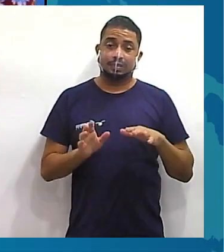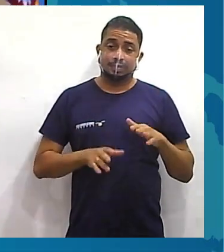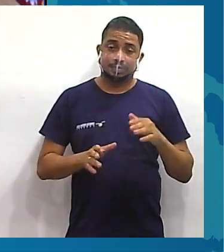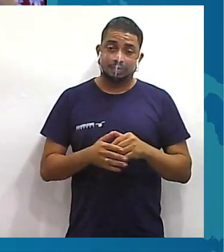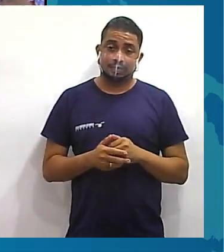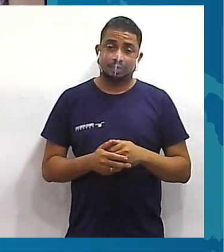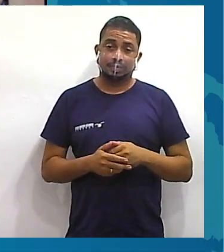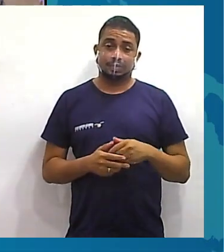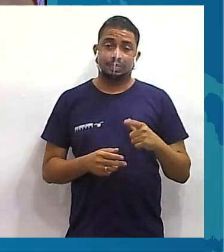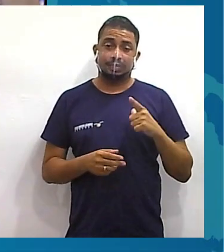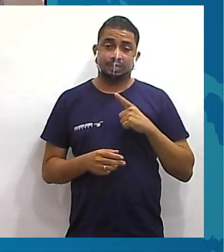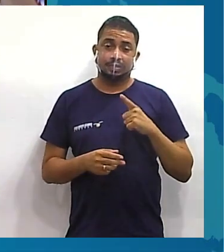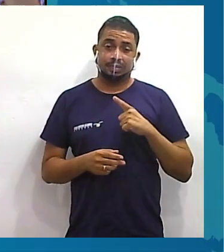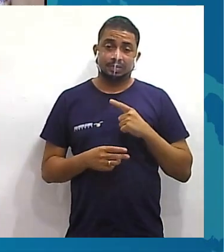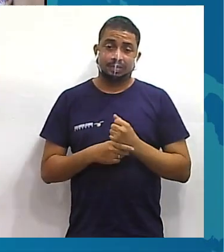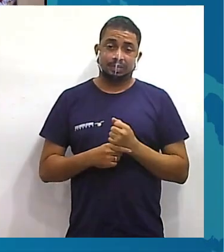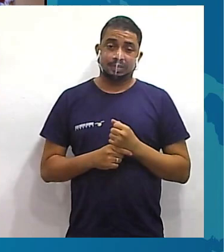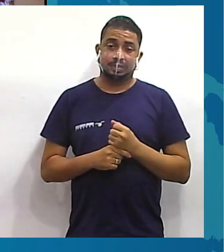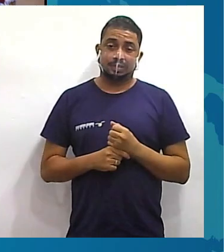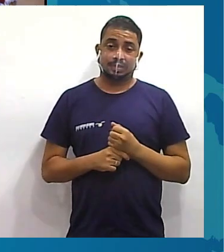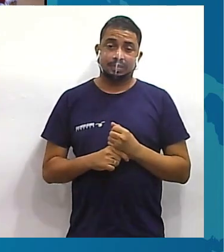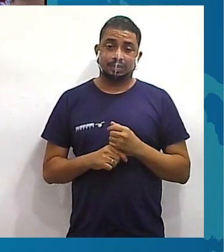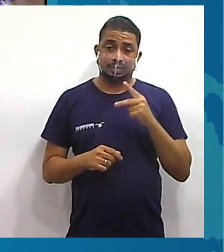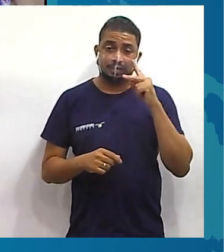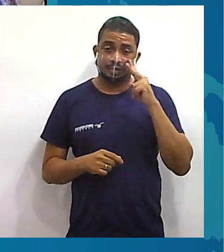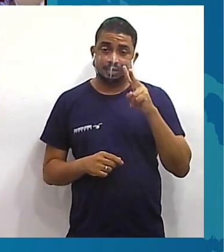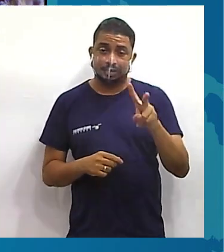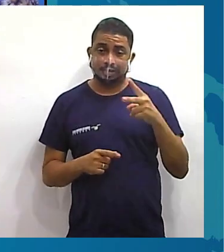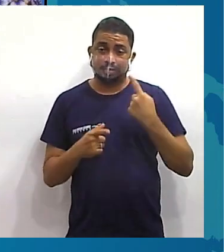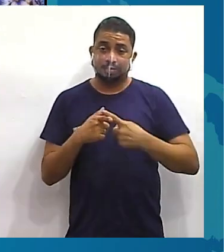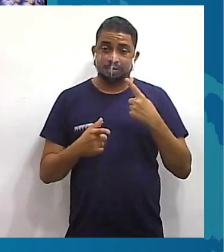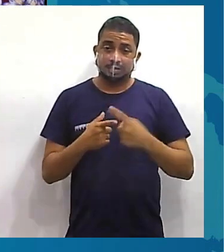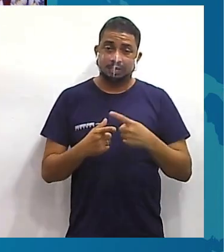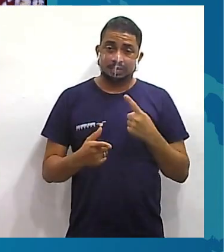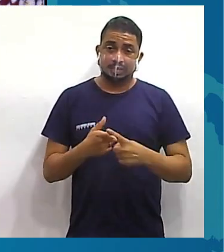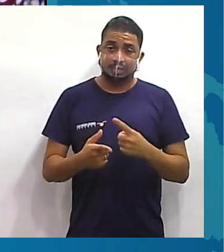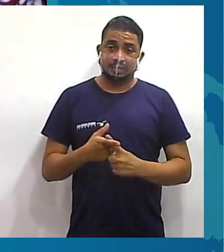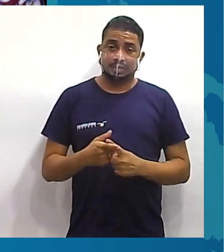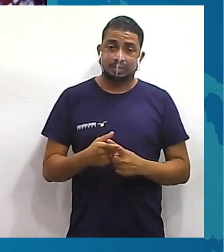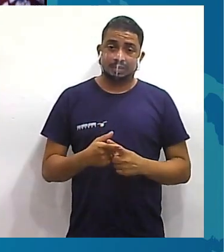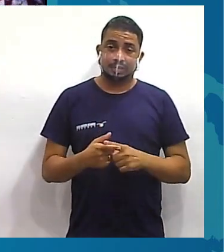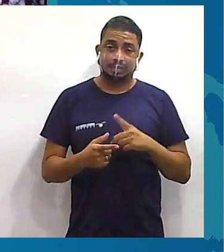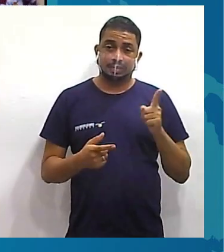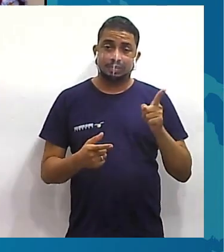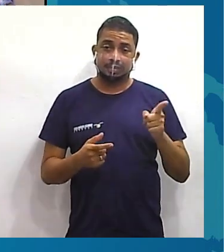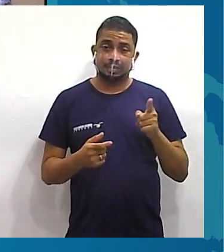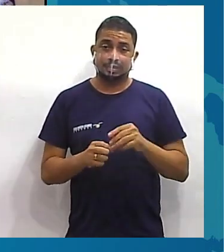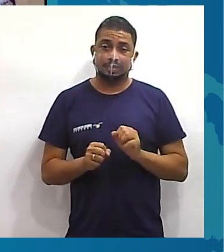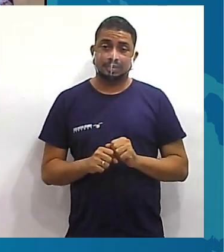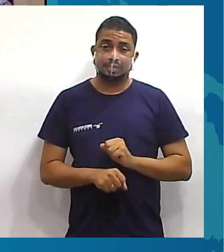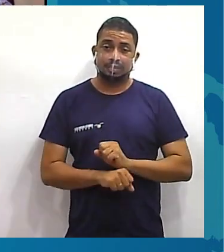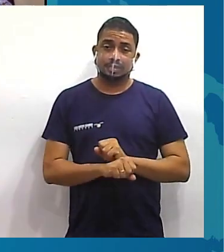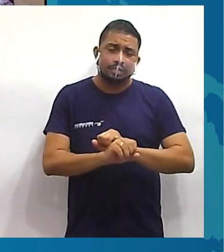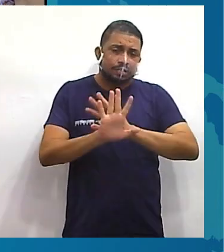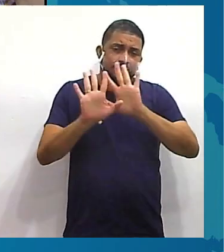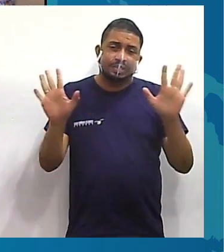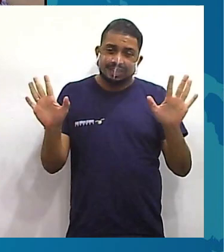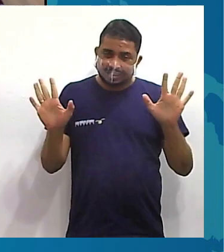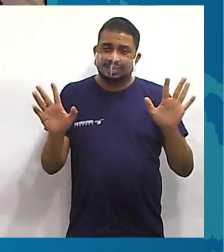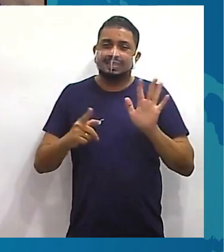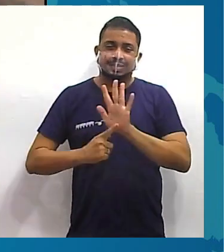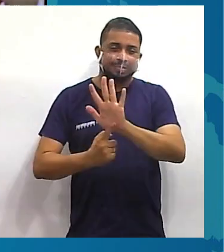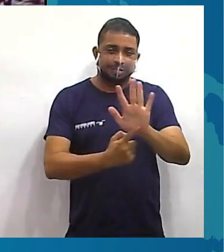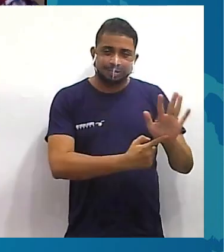teria que ser assim mesmo, porque por causa dessa transparência da prestação de contas, né? Ela